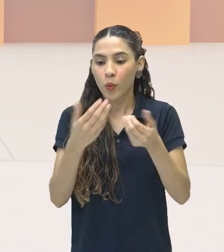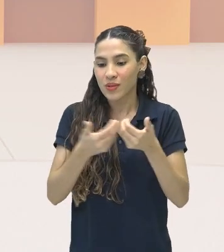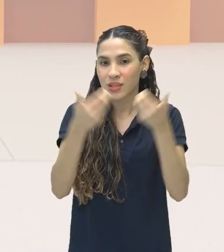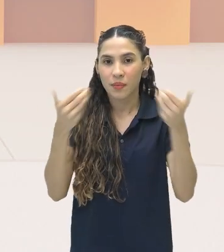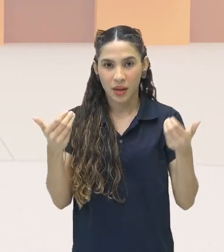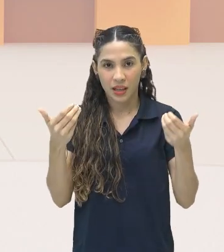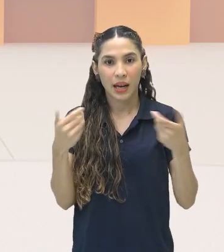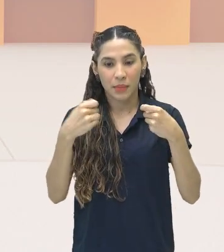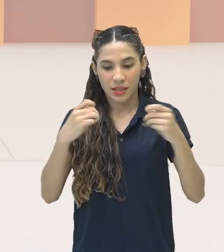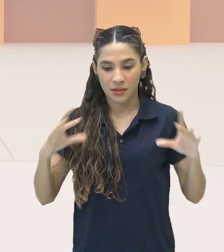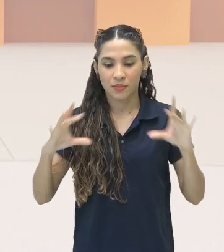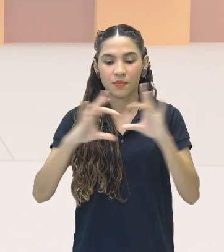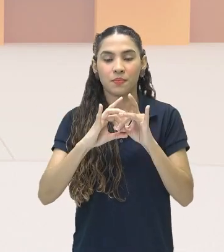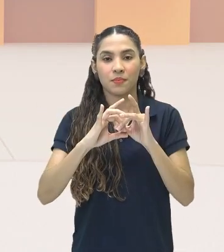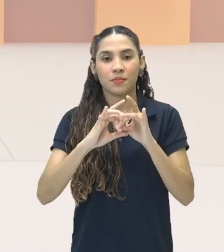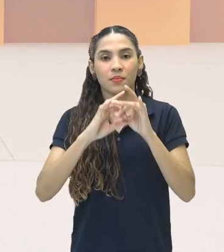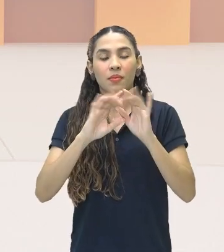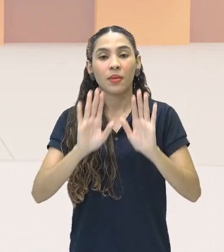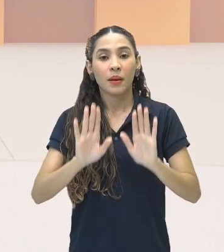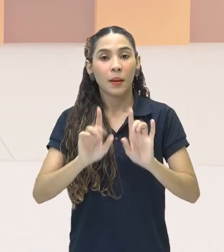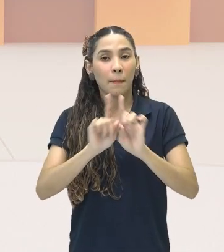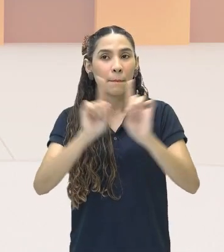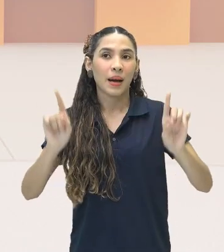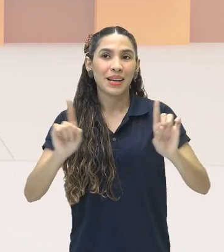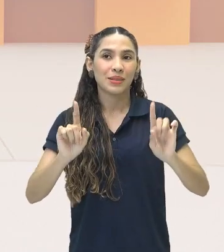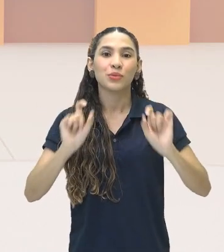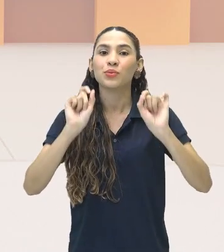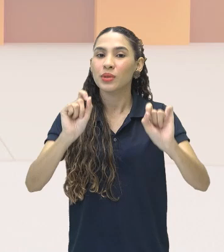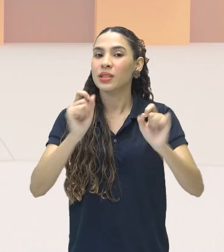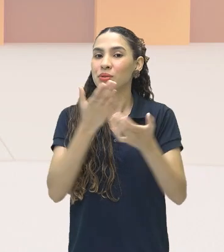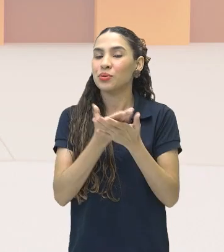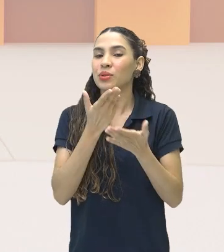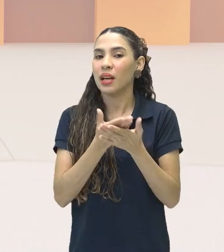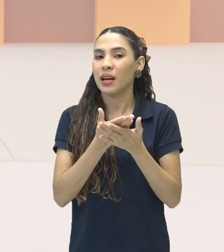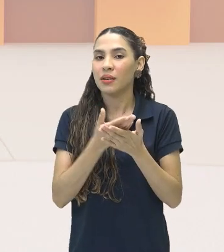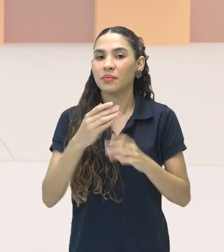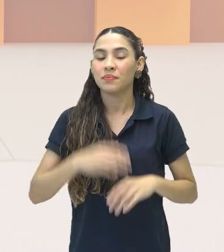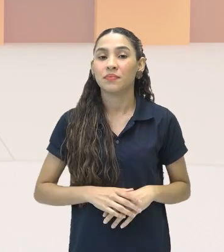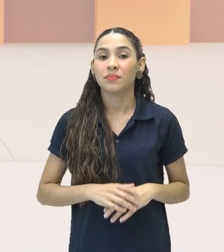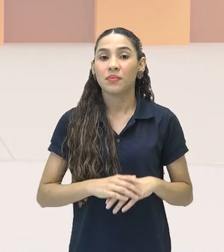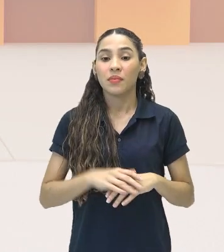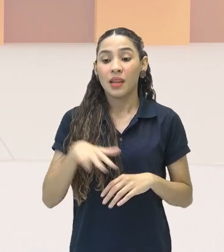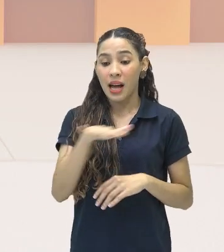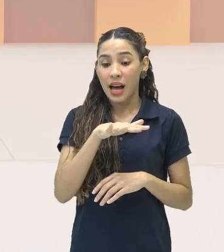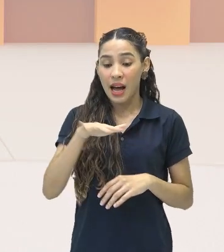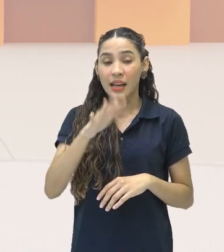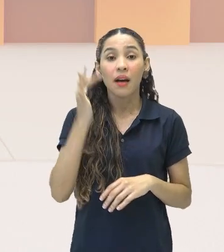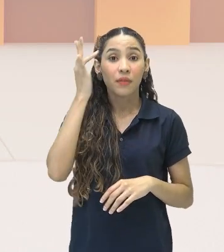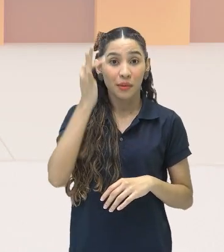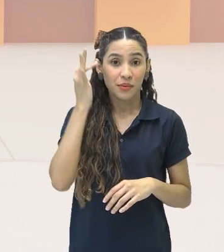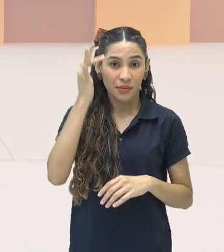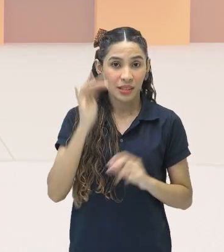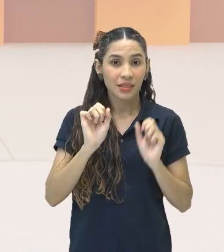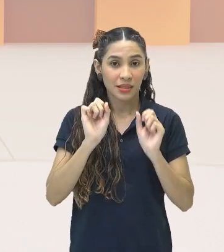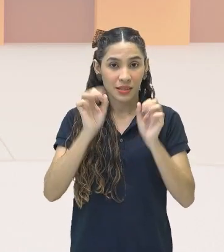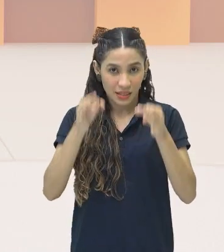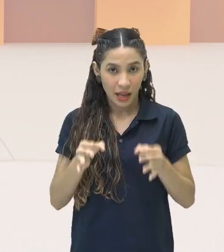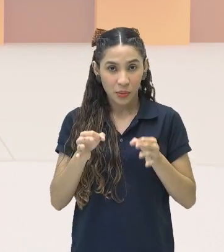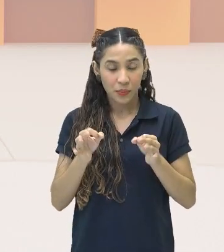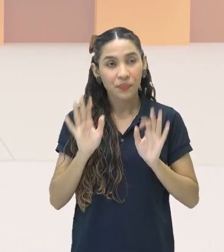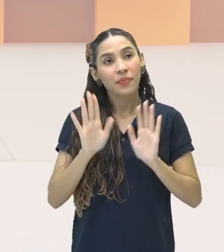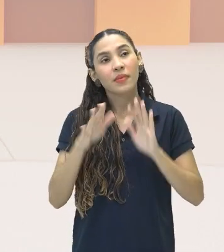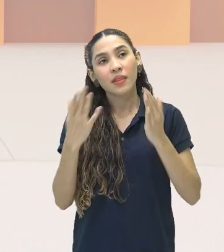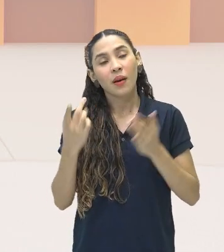outra, né? E aí a gente vai... Mas o que a gente vai falar aqui nessa aula? Nós estamos dentro do campo da filosofia, né? Então, nós